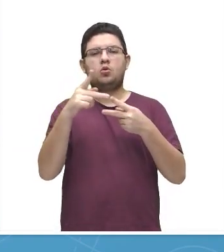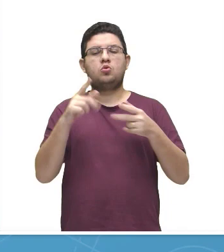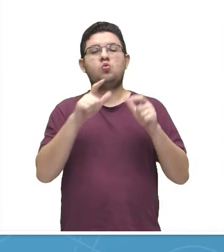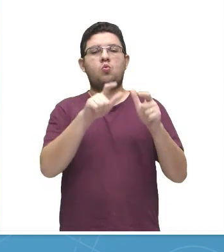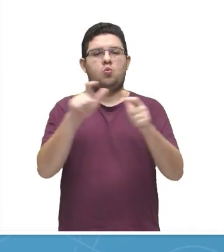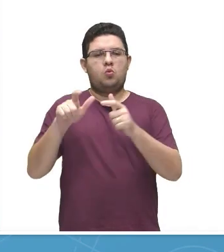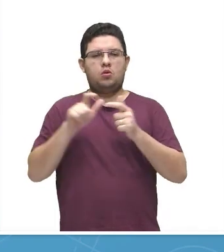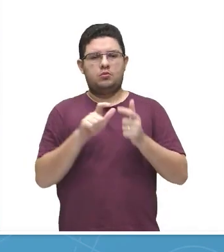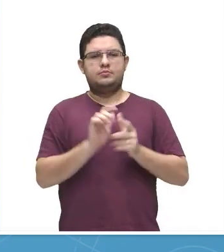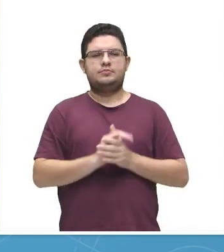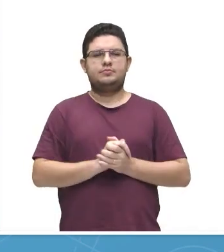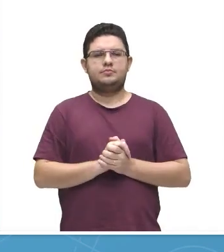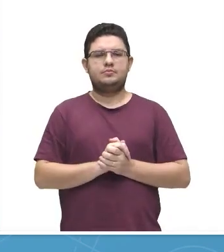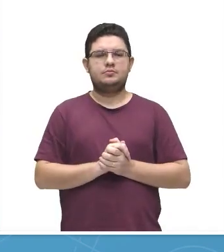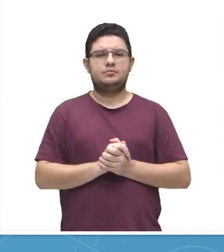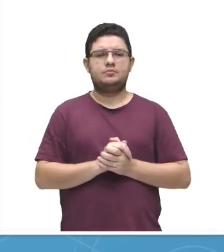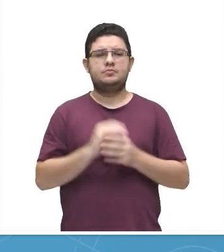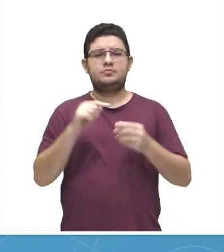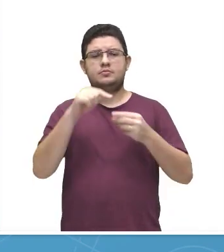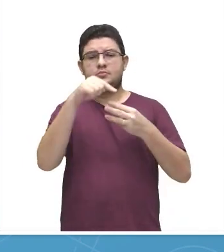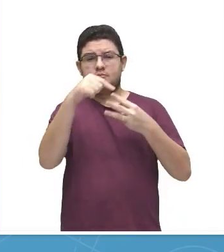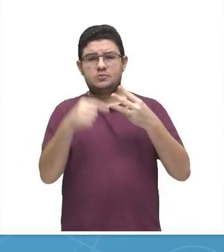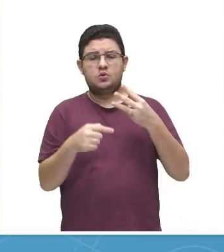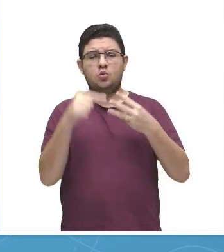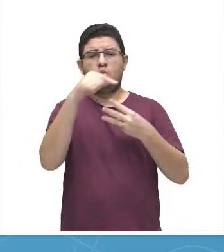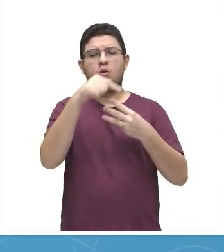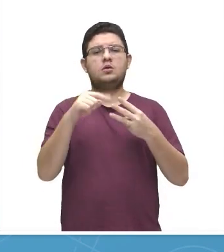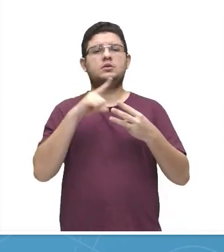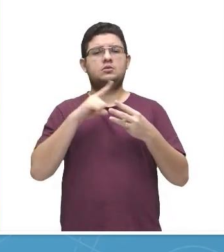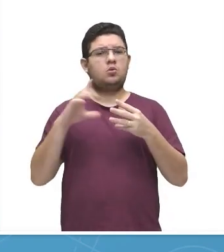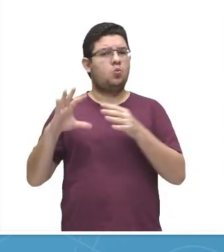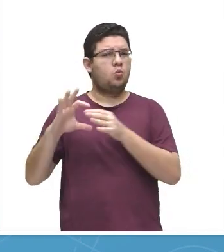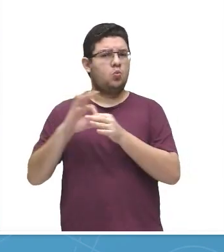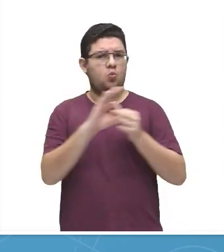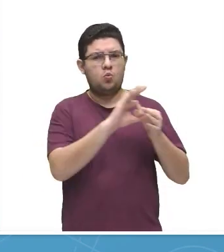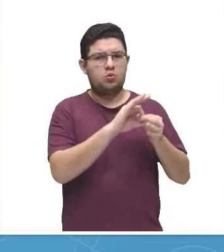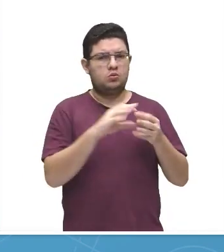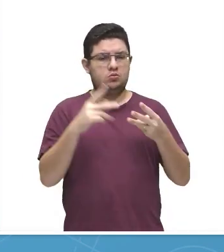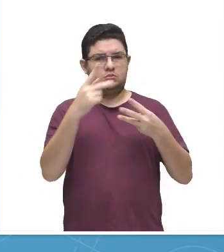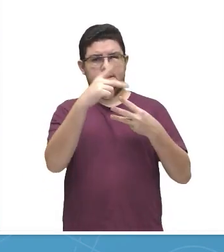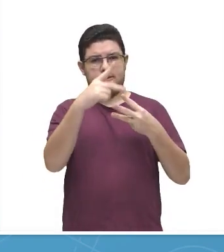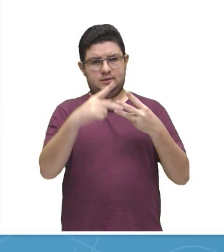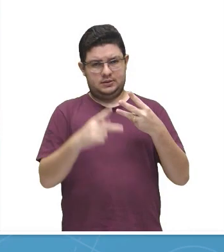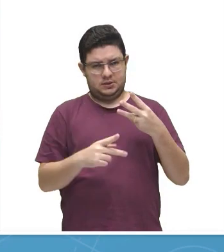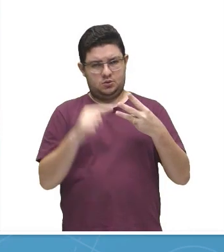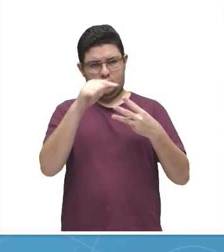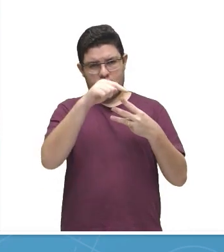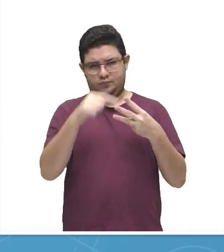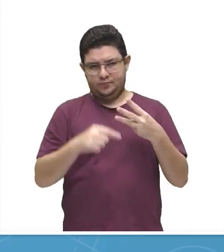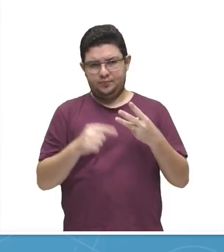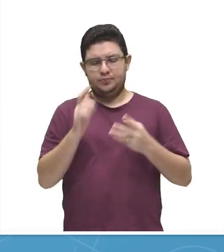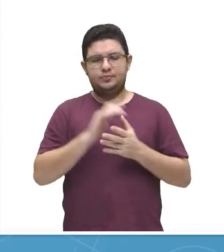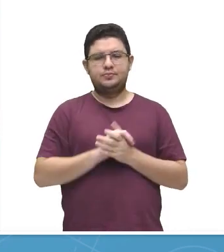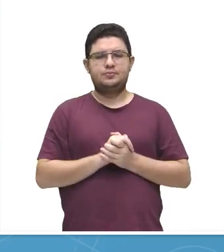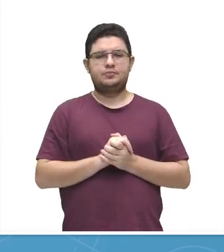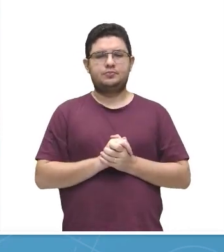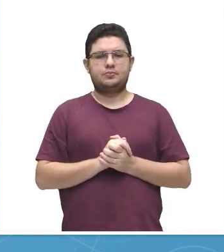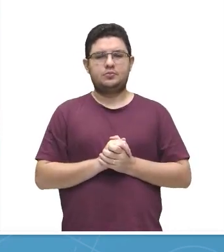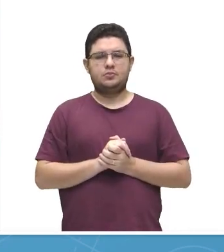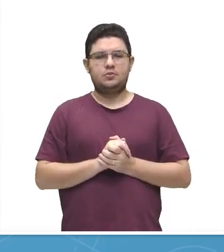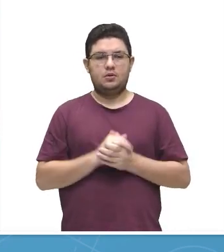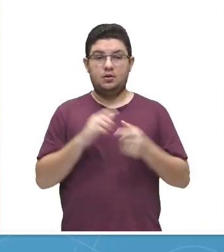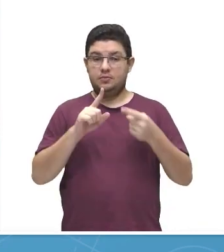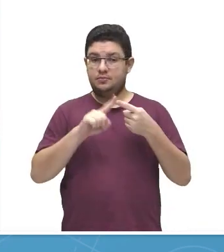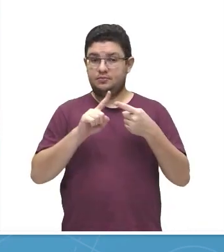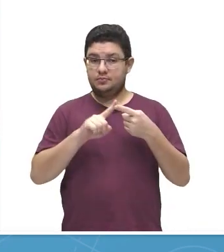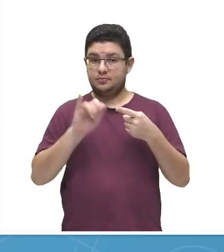Usamos preposições in, on e at em situações bem específicas, e é exatamente o que nós vamos ver na nossa aula de hoje. Vamos começar com o in, olha